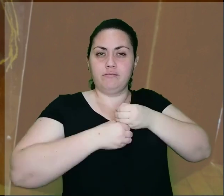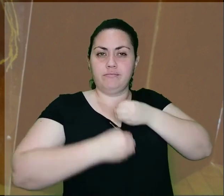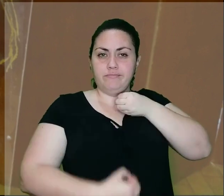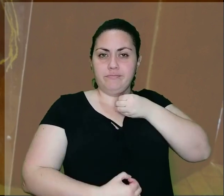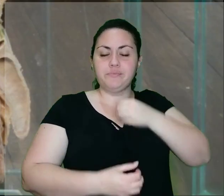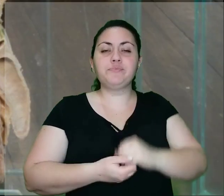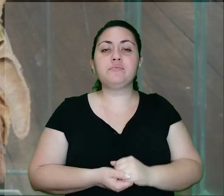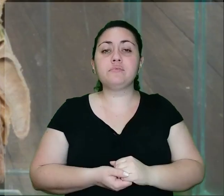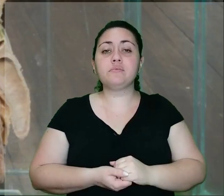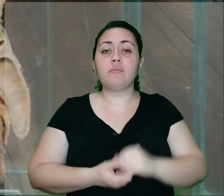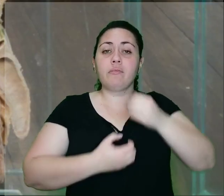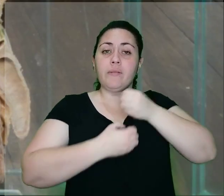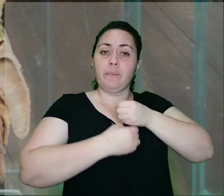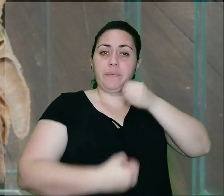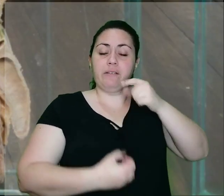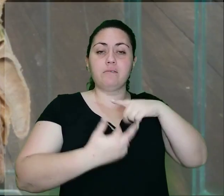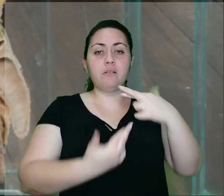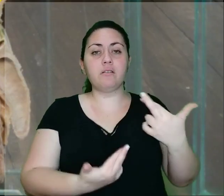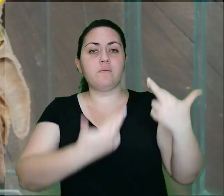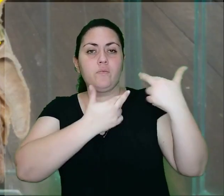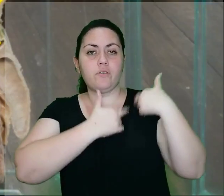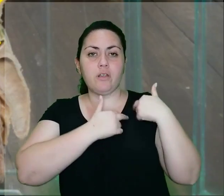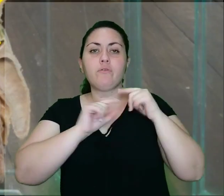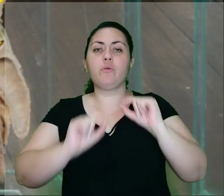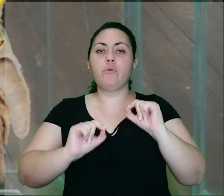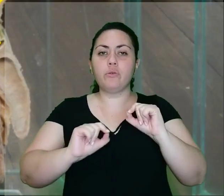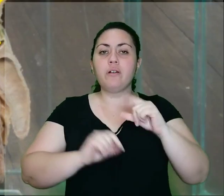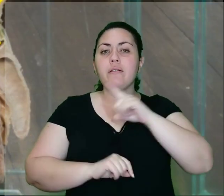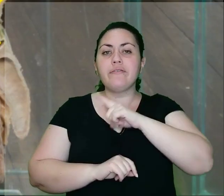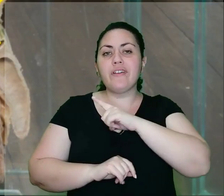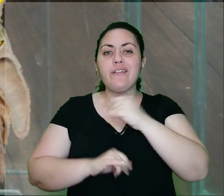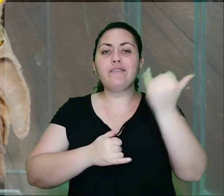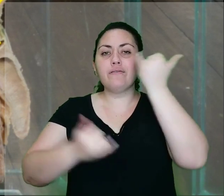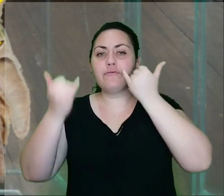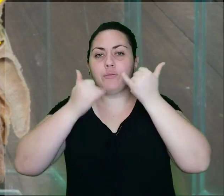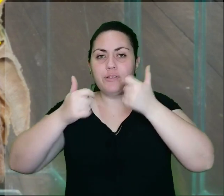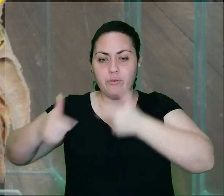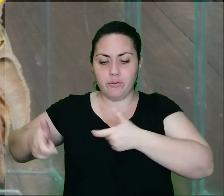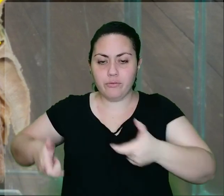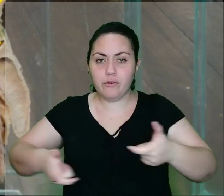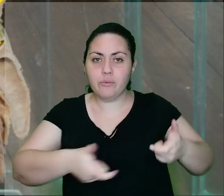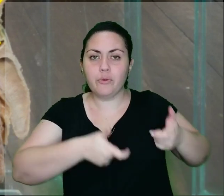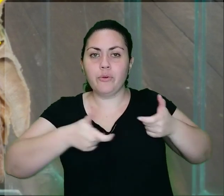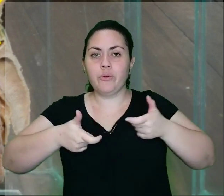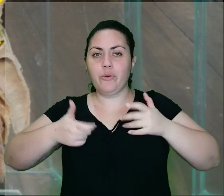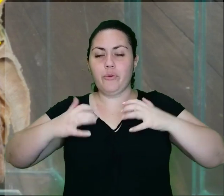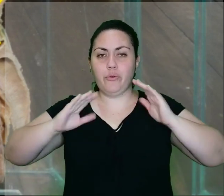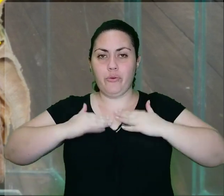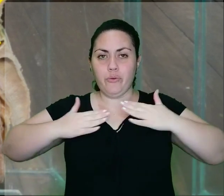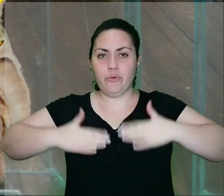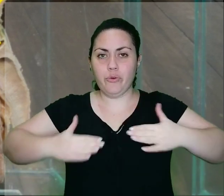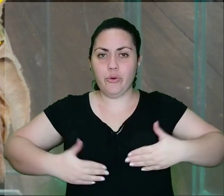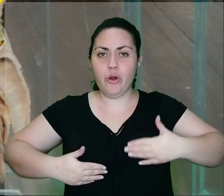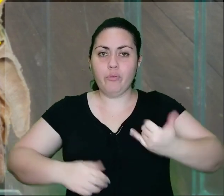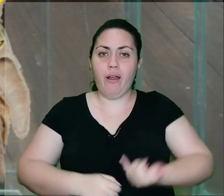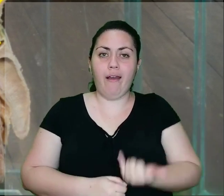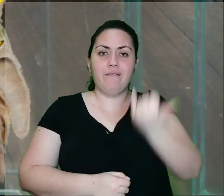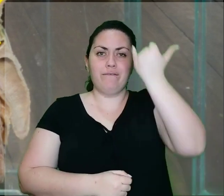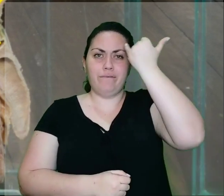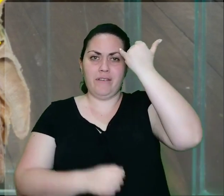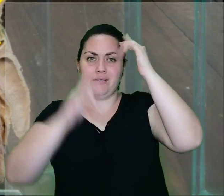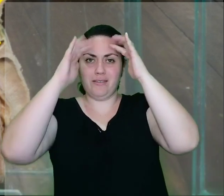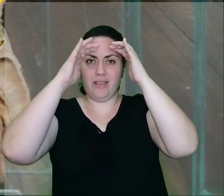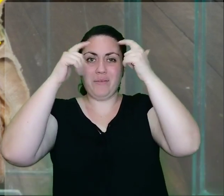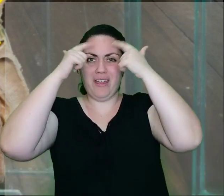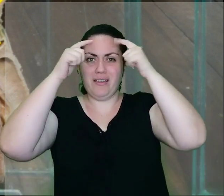mulheres. A medula espinhal é responsável por conduzir informações de diversas regiões do organismo para o